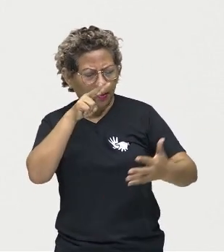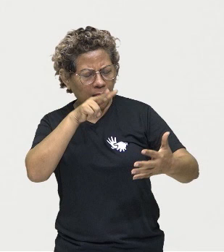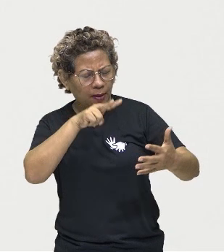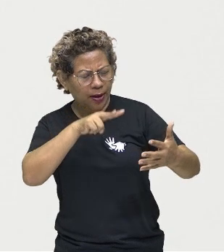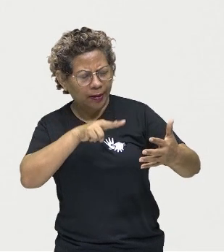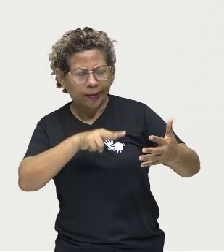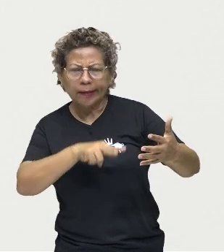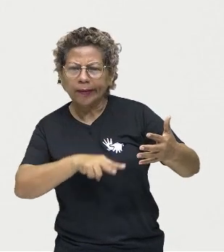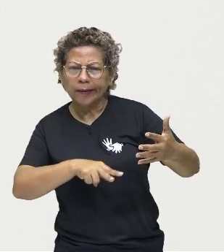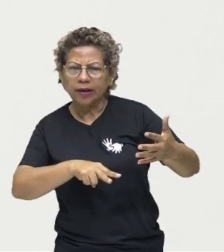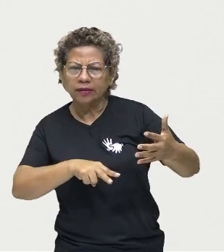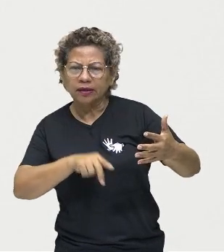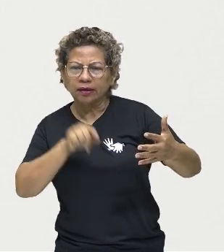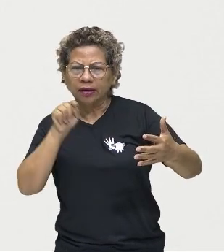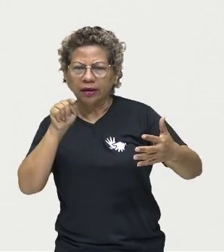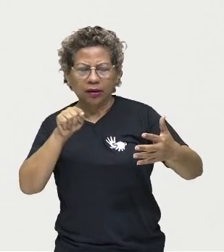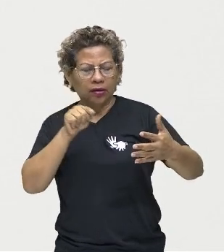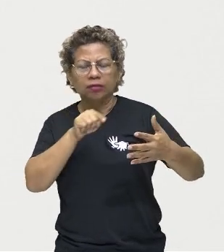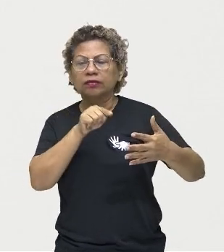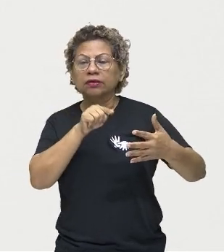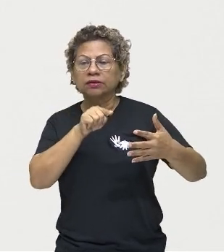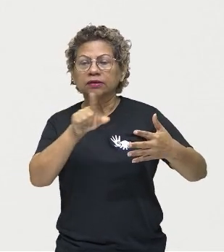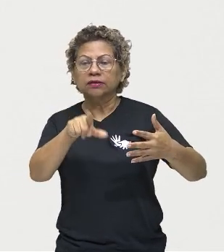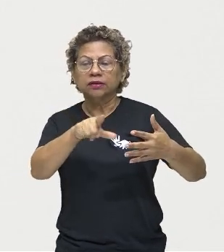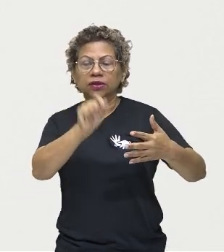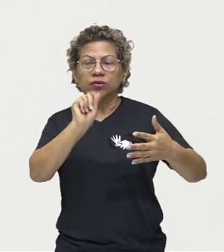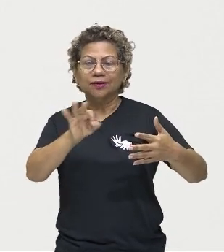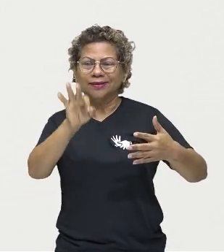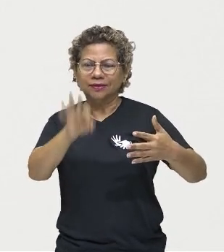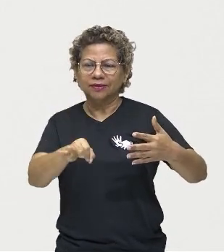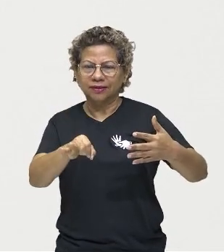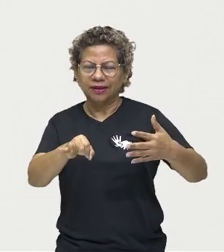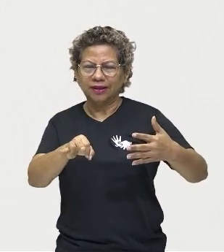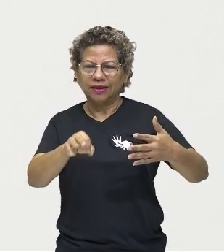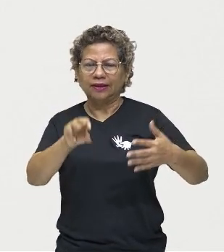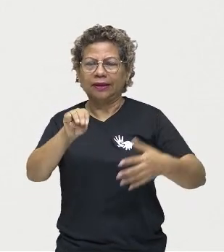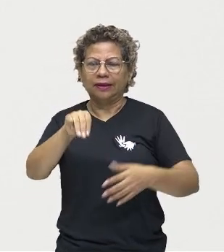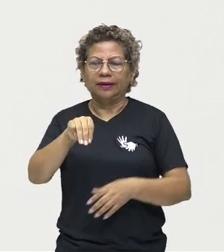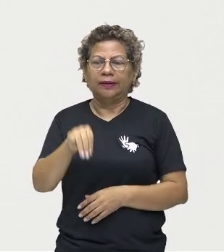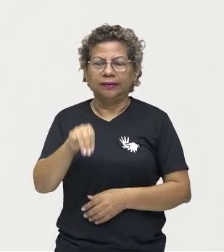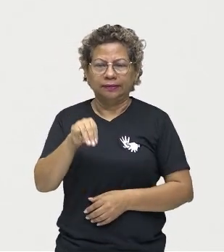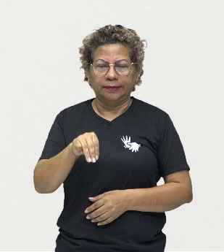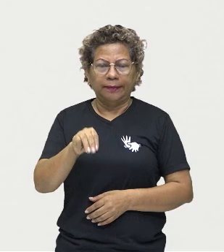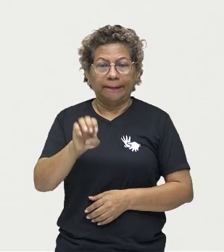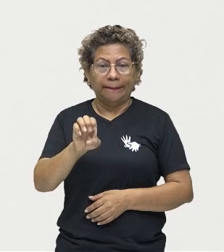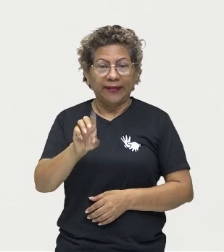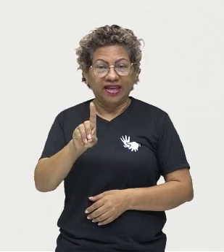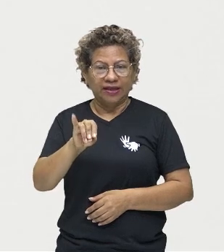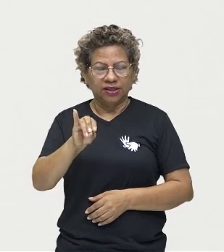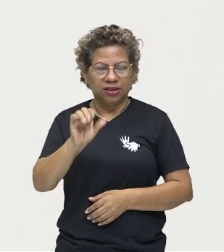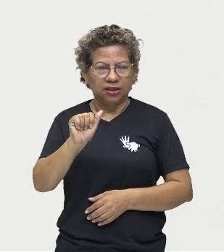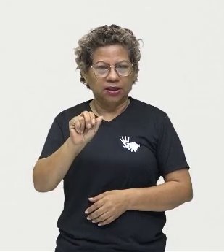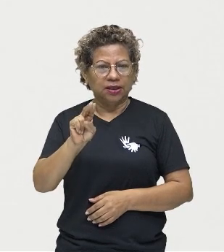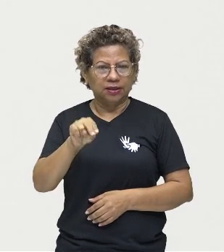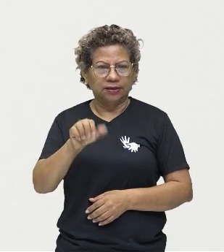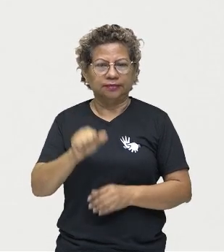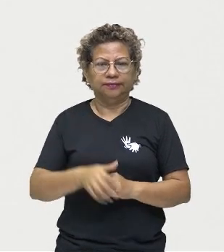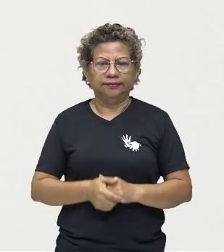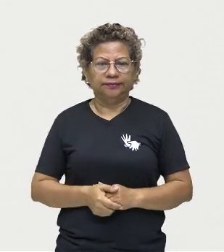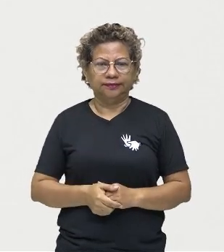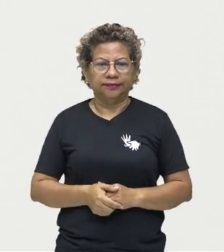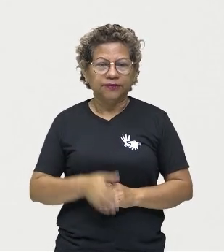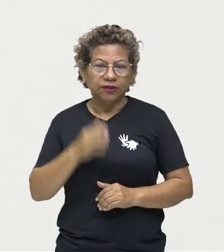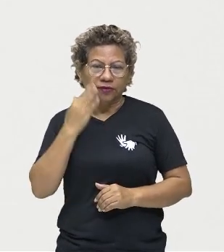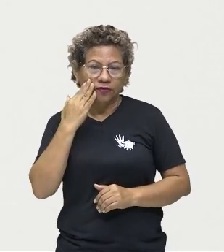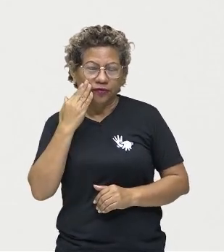a definição aqui é de mediana, certo? Se nós pegarmos a questão anterior, nós vamos ver aqui, ó, a